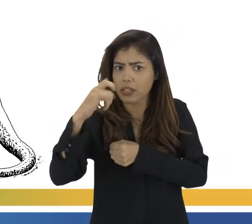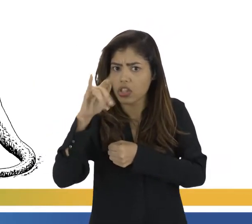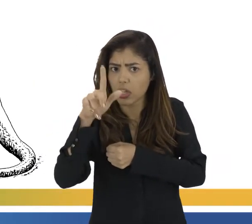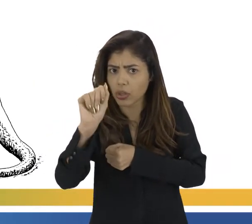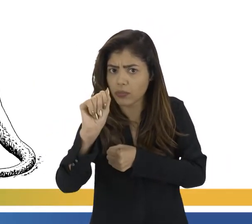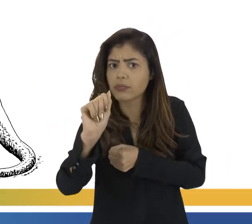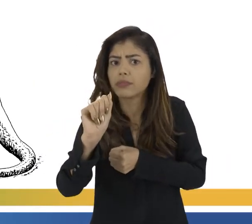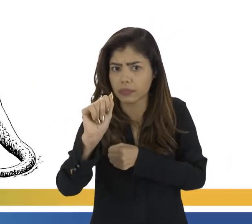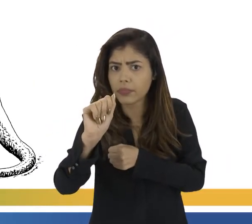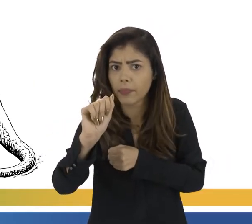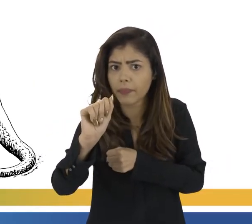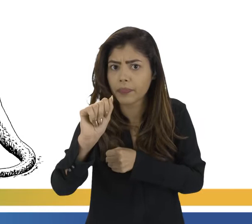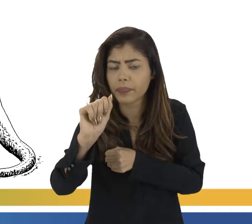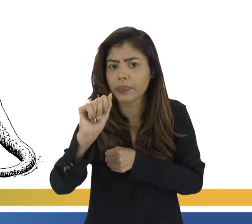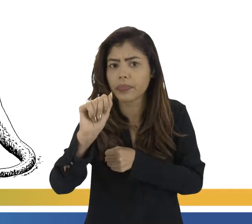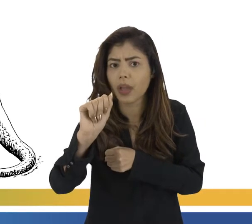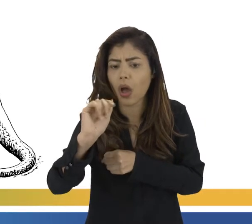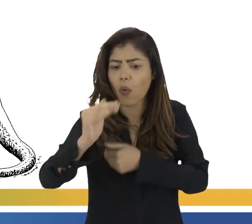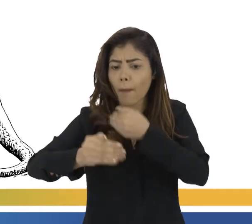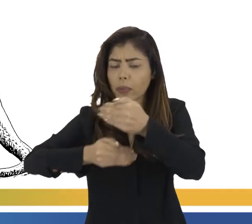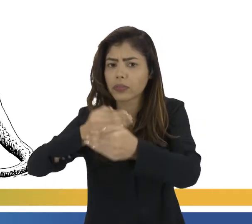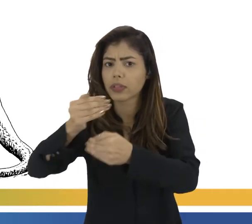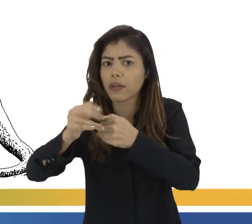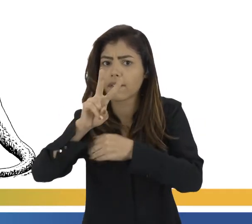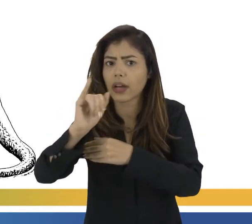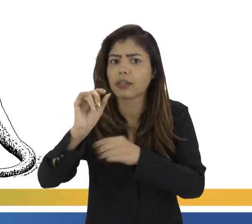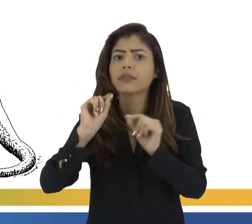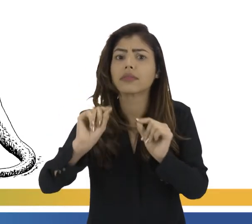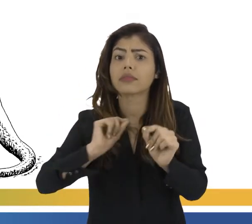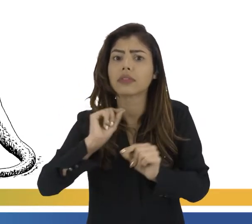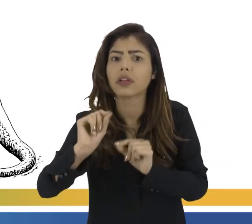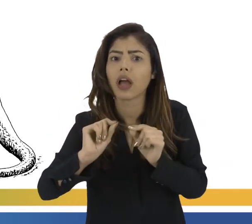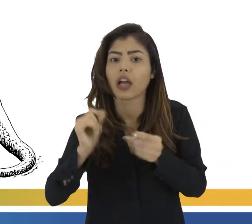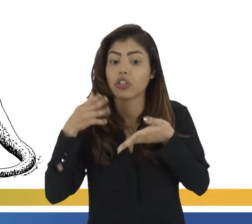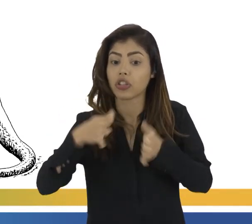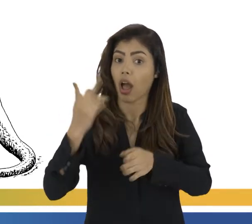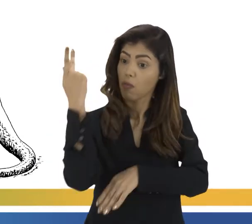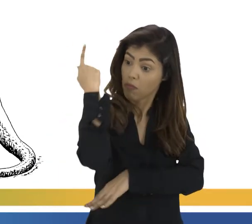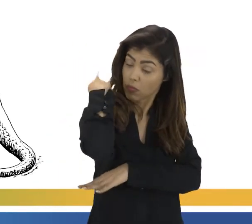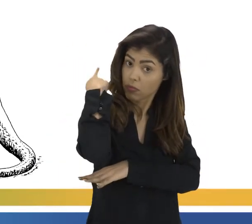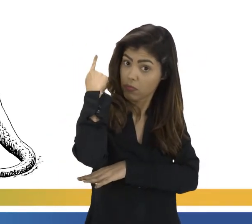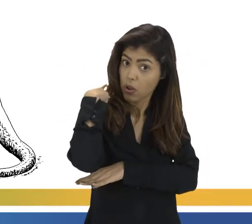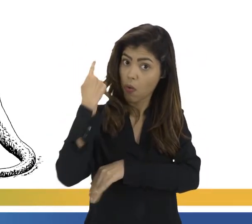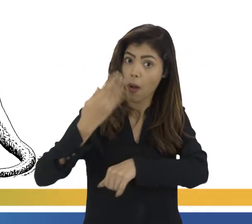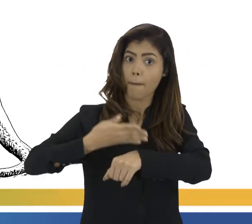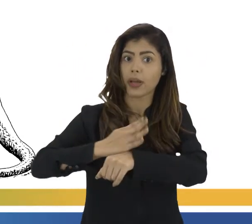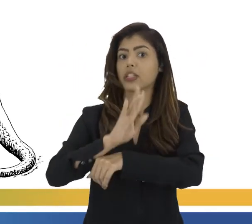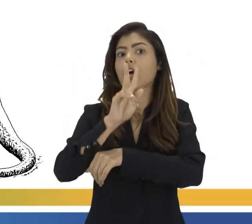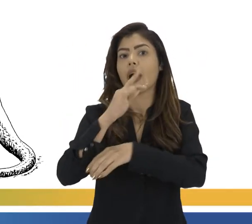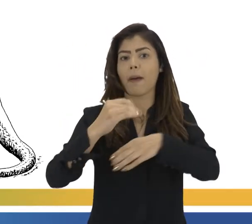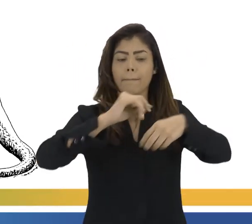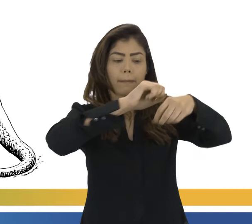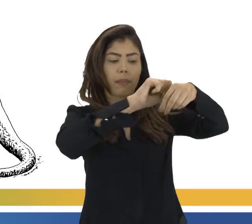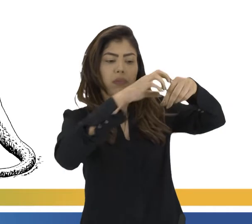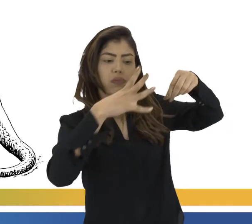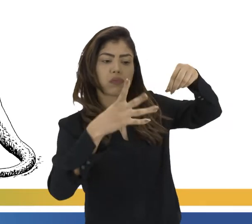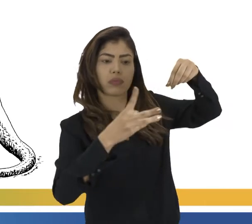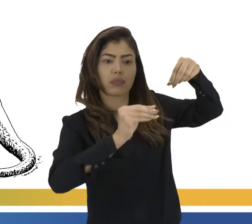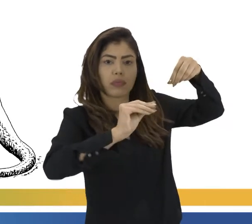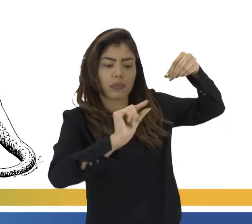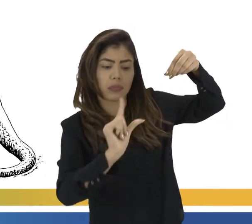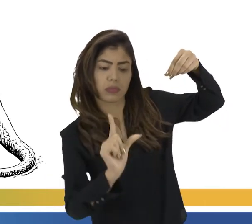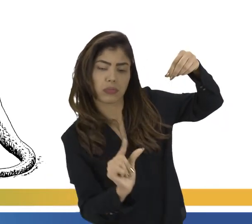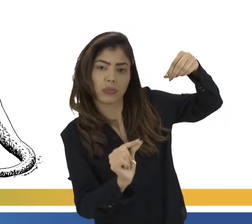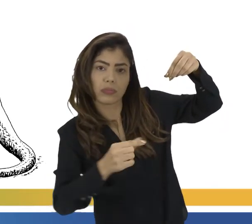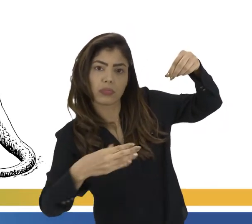Esse oxigênio, todo o processo vai chegar nos pulmões, né, passar por brônquios e bronquíolos,